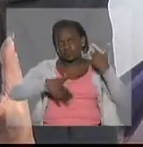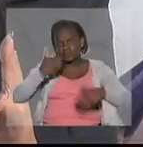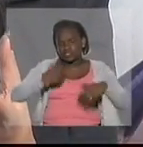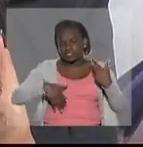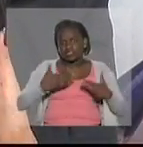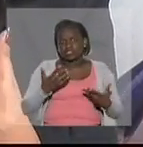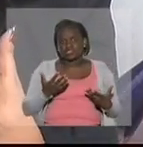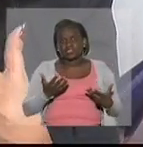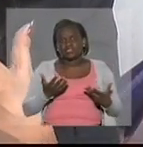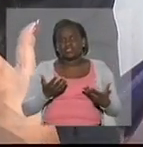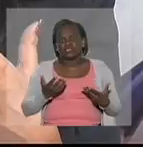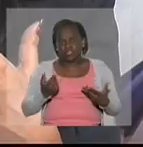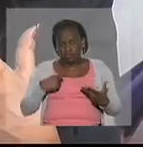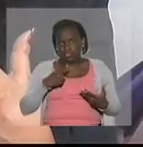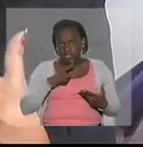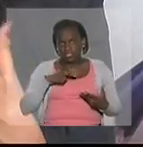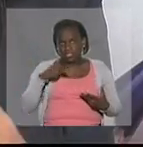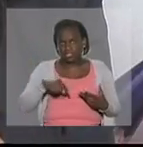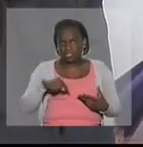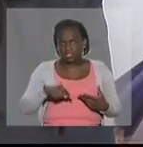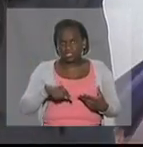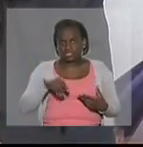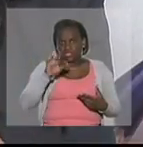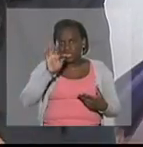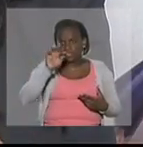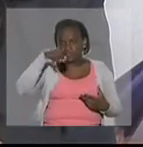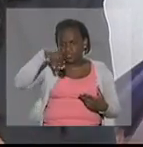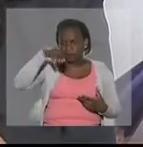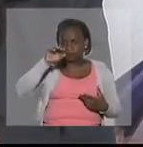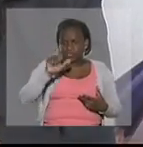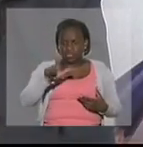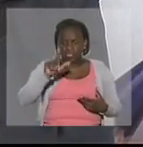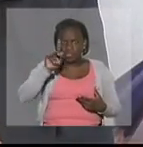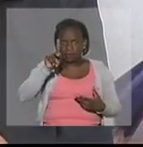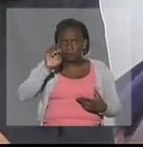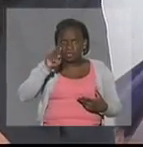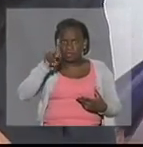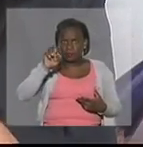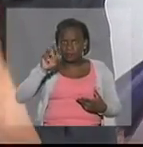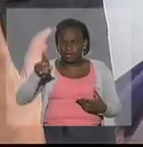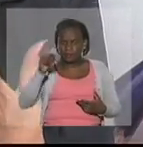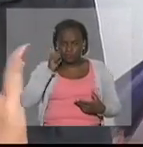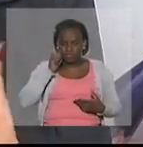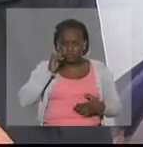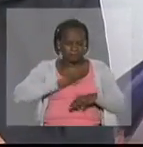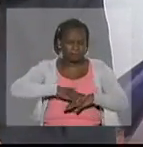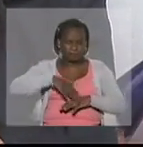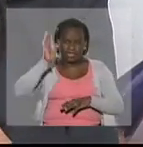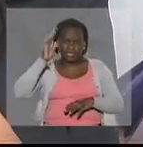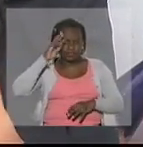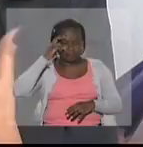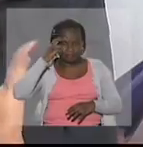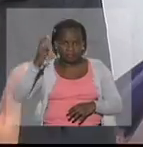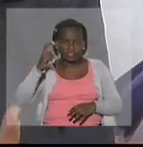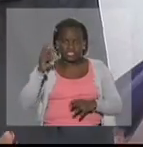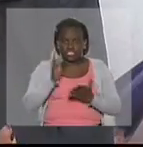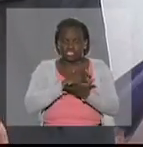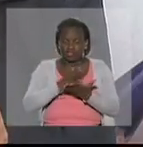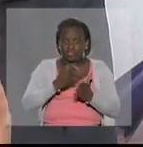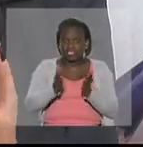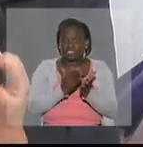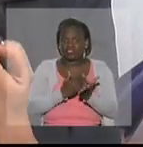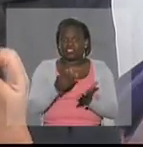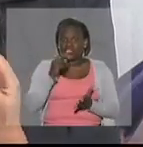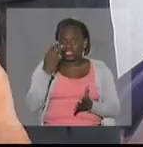história eh eu tive aqui a a fml Pepper que é uma bestseller e ela escreveu uma